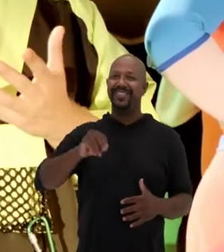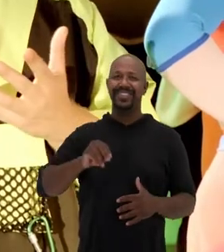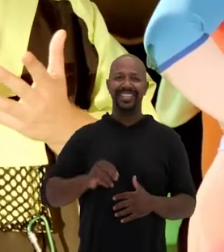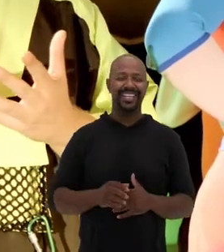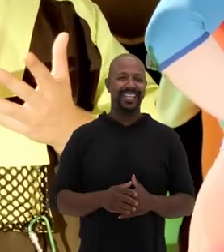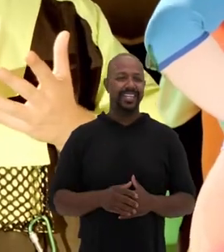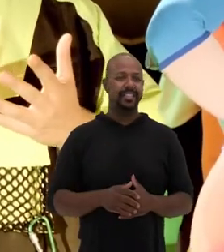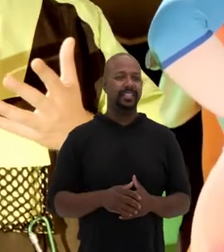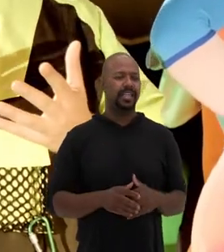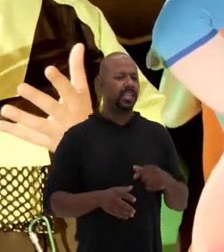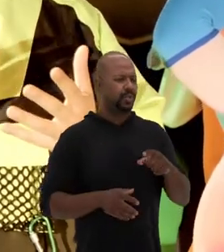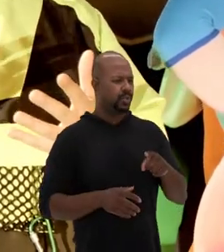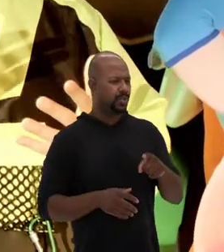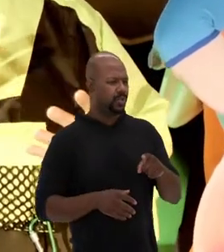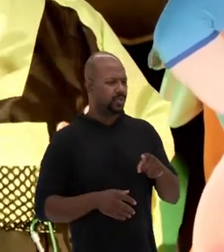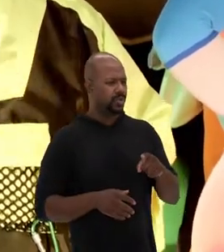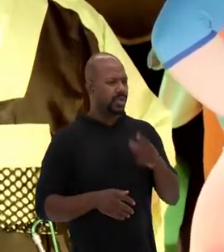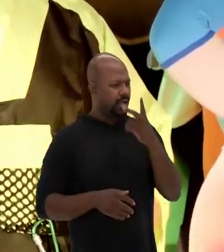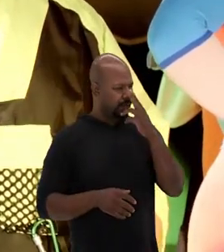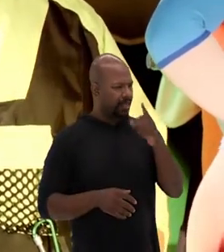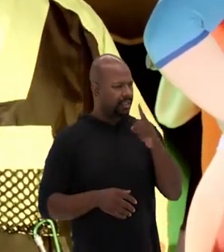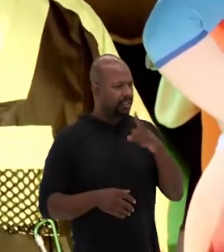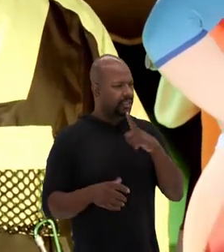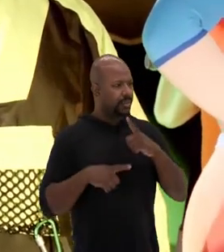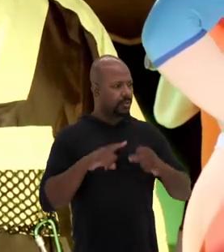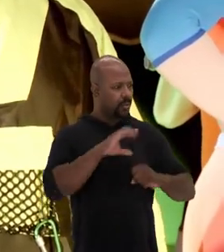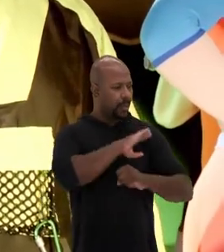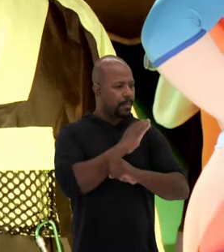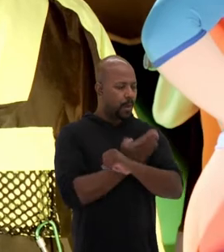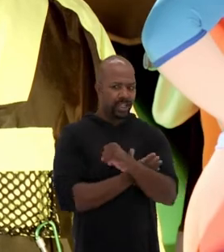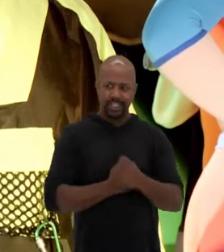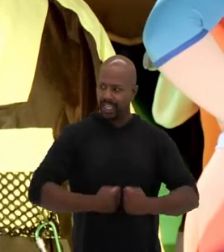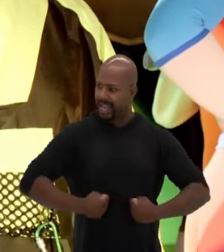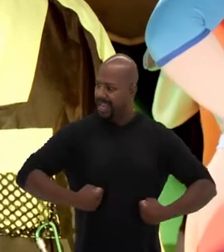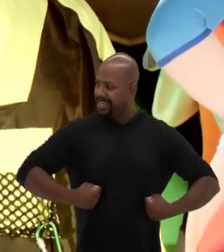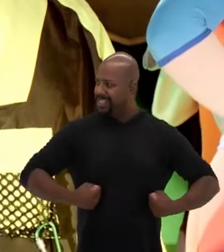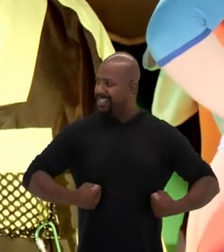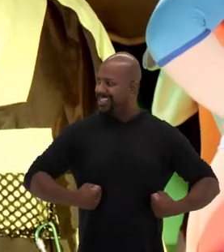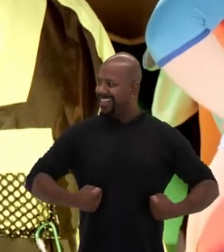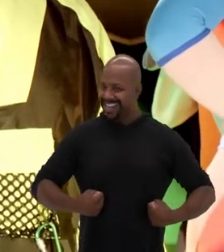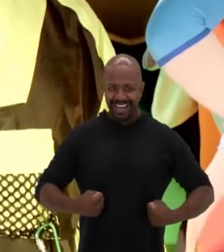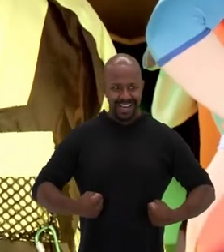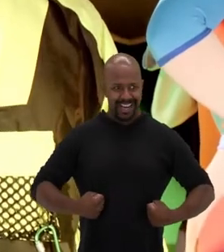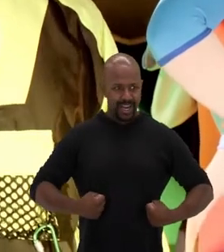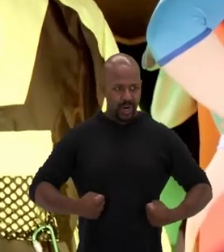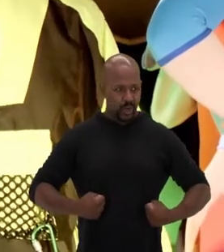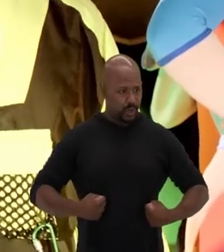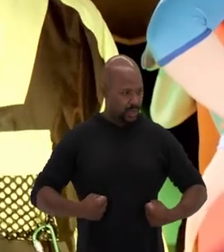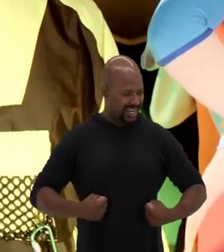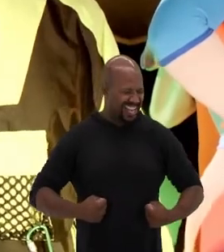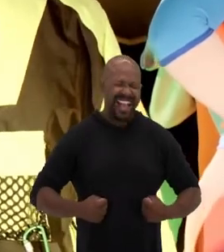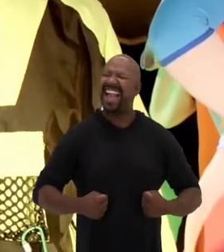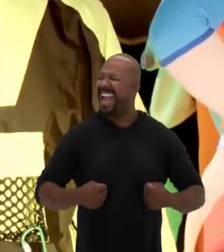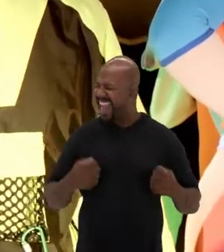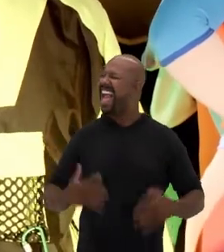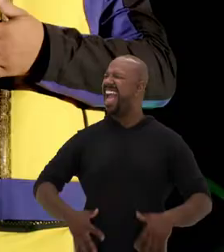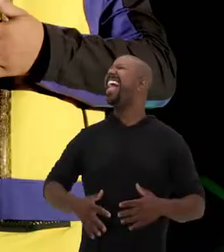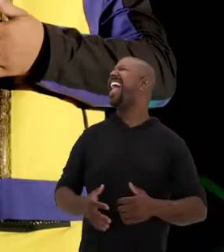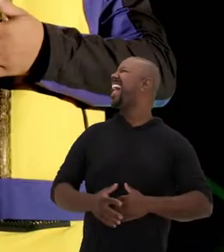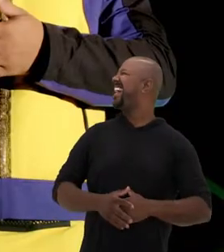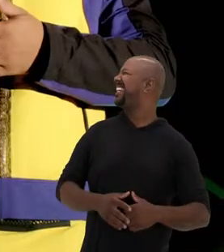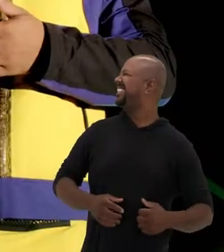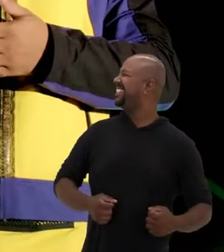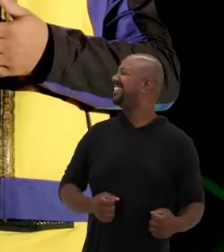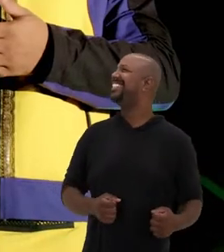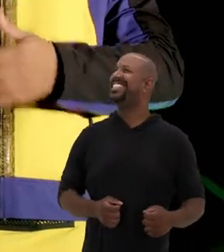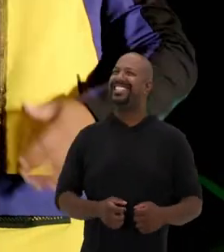Ernesto também olha suas mãos. Isso quer dizer que temos poderes? Uma chama sai de sua mão. Dimitri sopra e apaga o